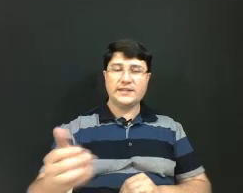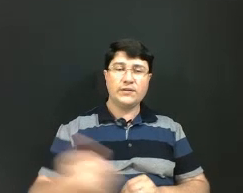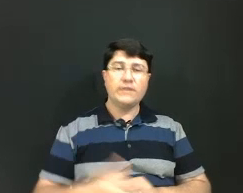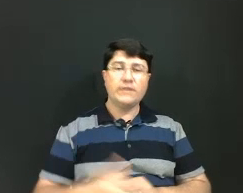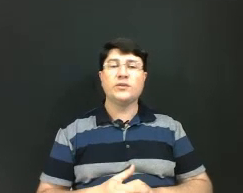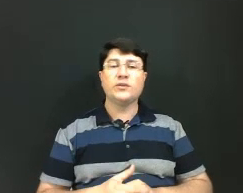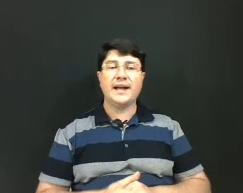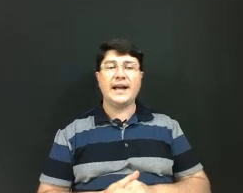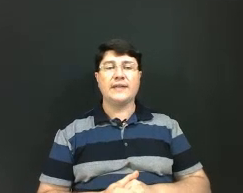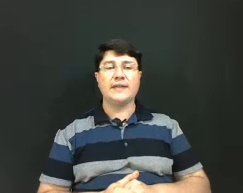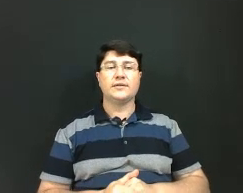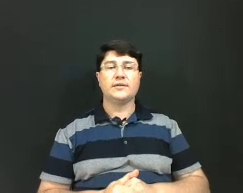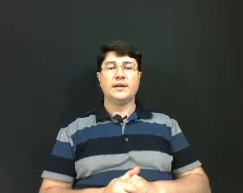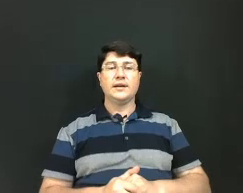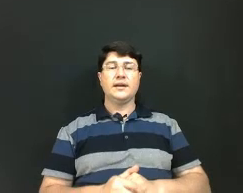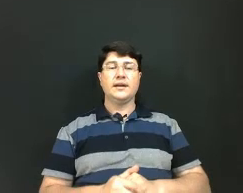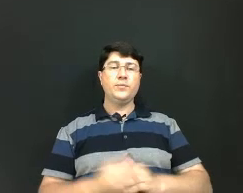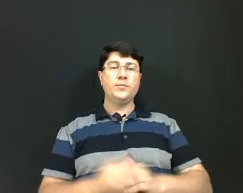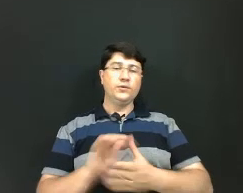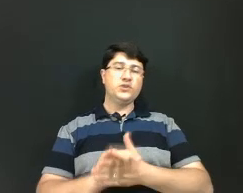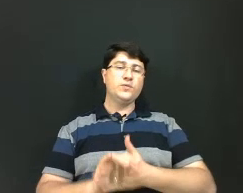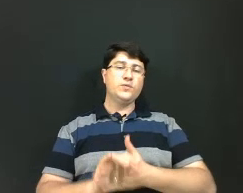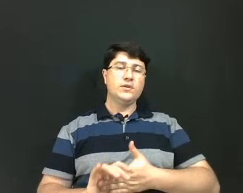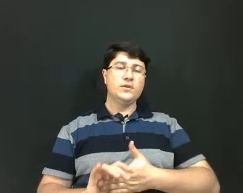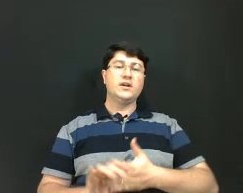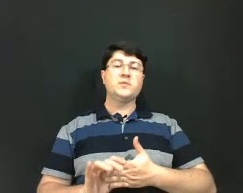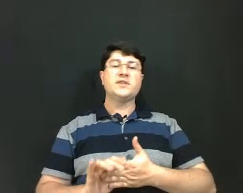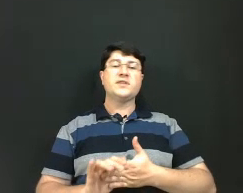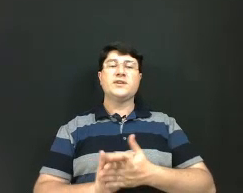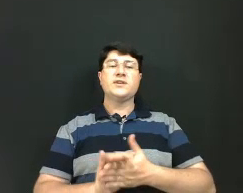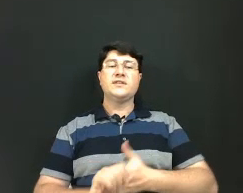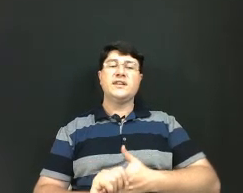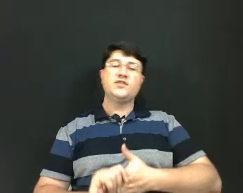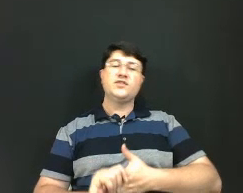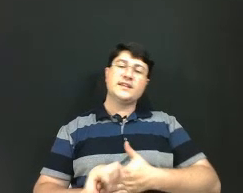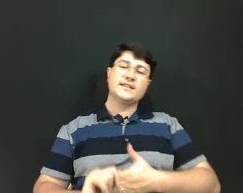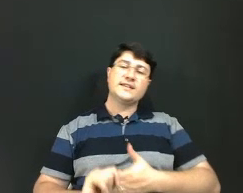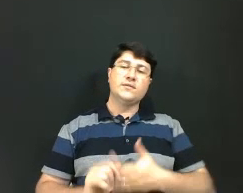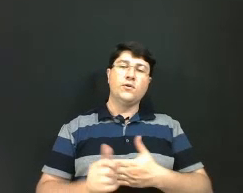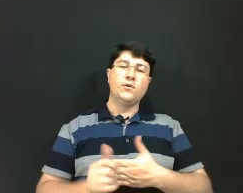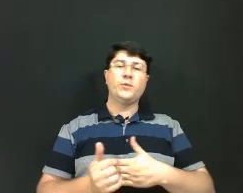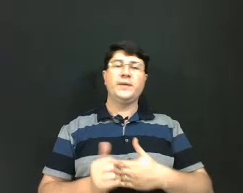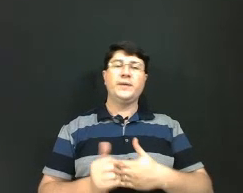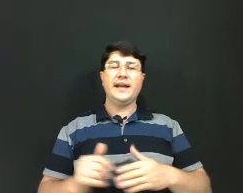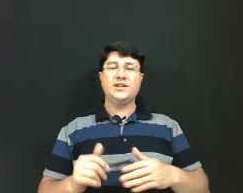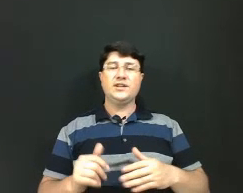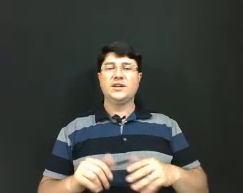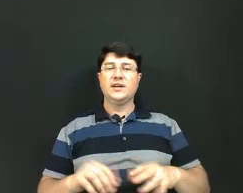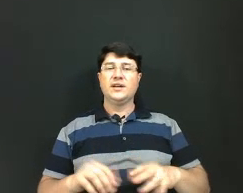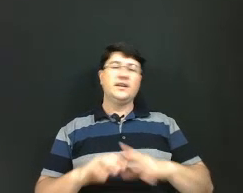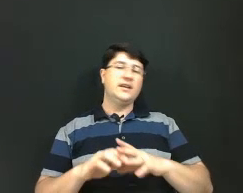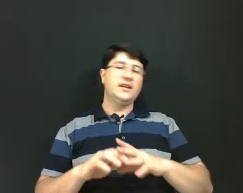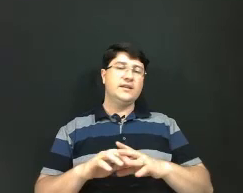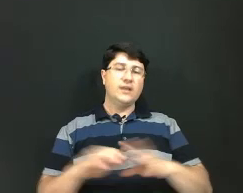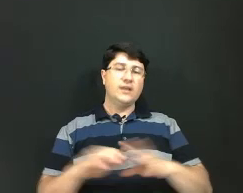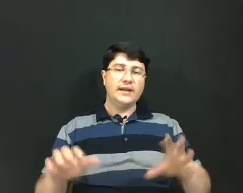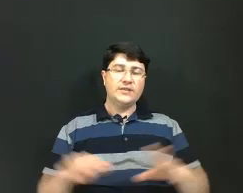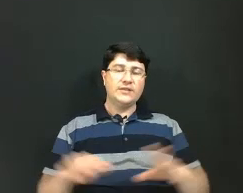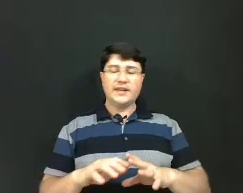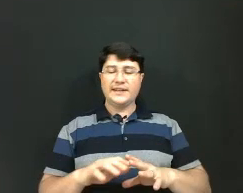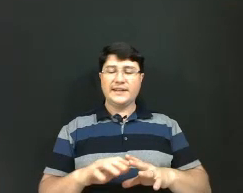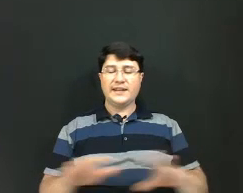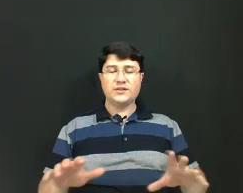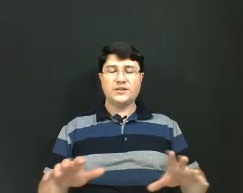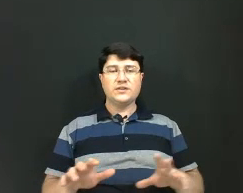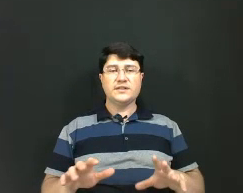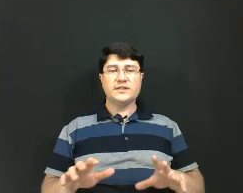passado em relação ao evento marcado. E por último, campo semântico de identificação ou propriedade, que não dá